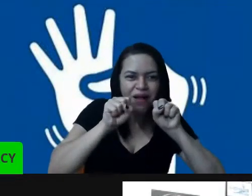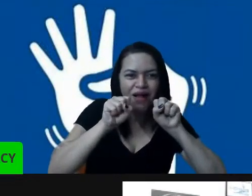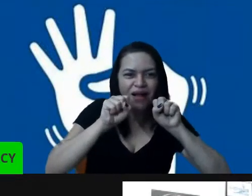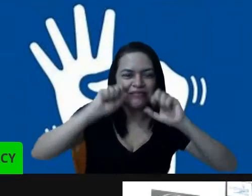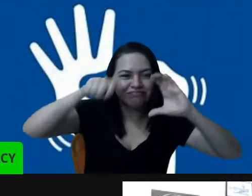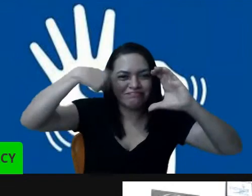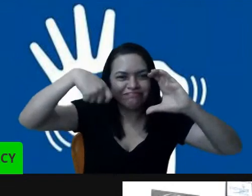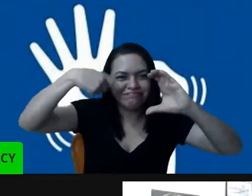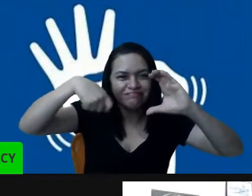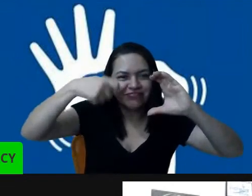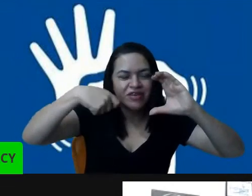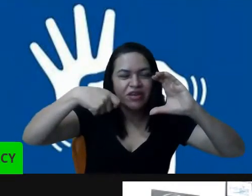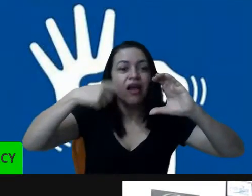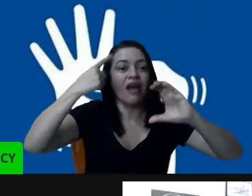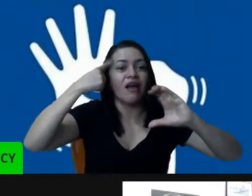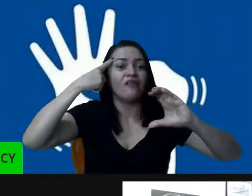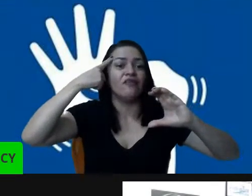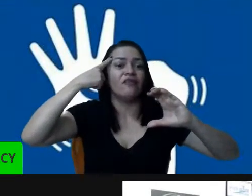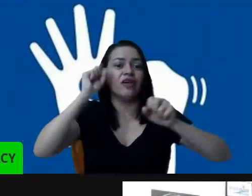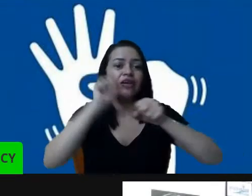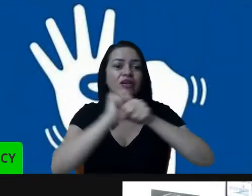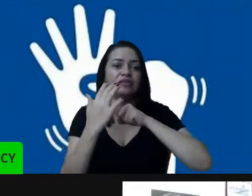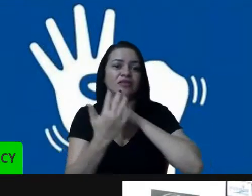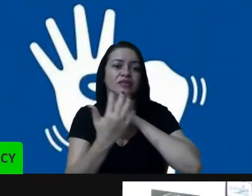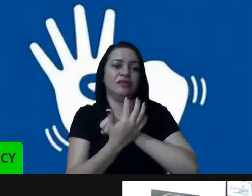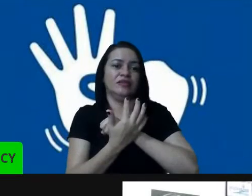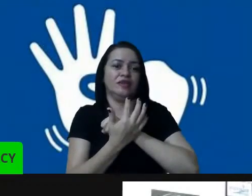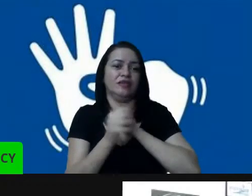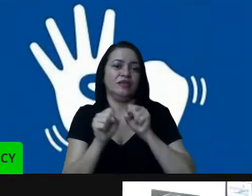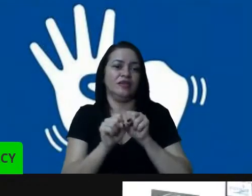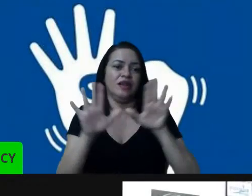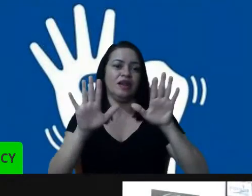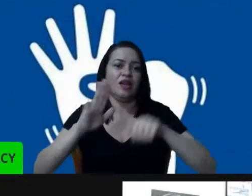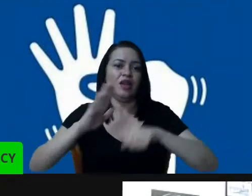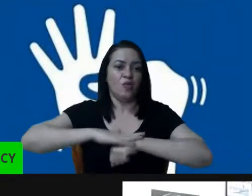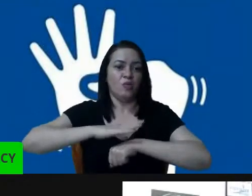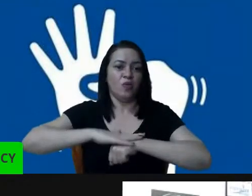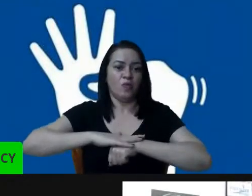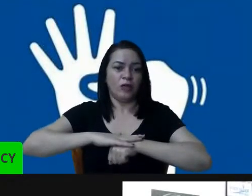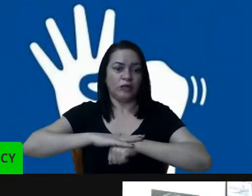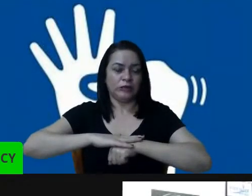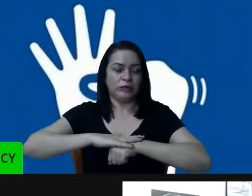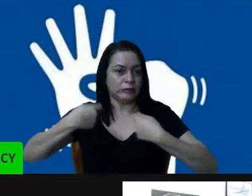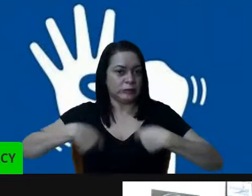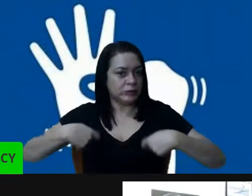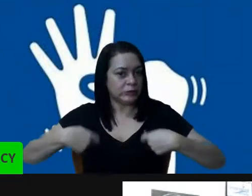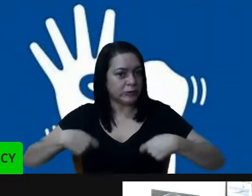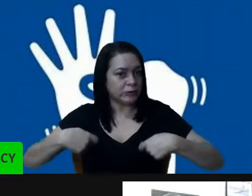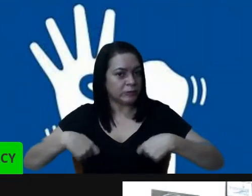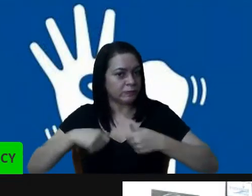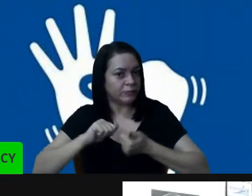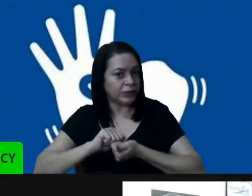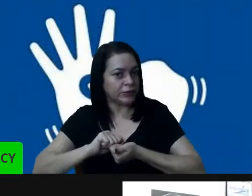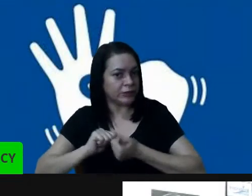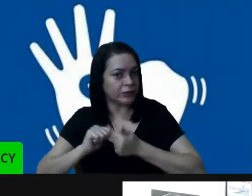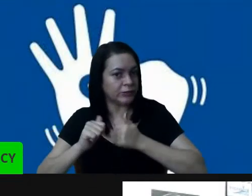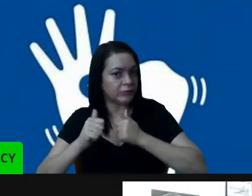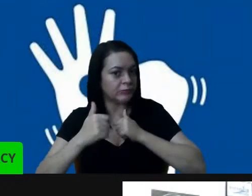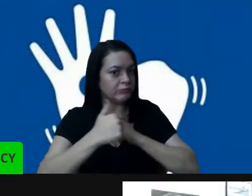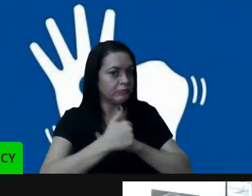se reinventar, né? Esse é o momento do produtor se reinventar e saber trabalhar essas